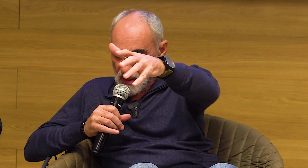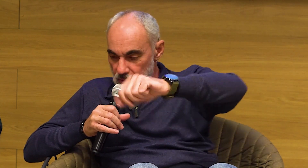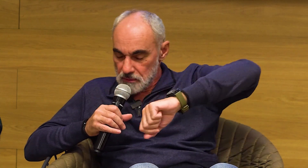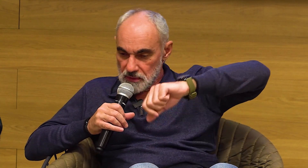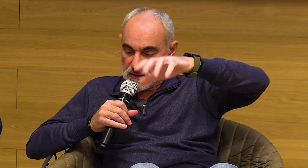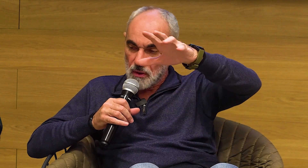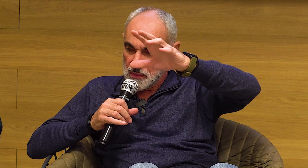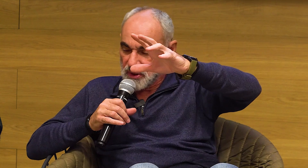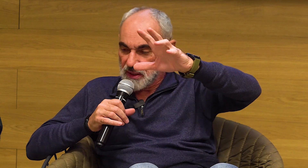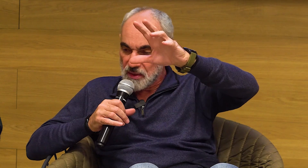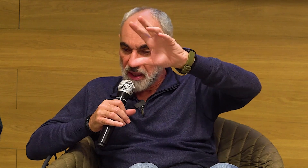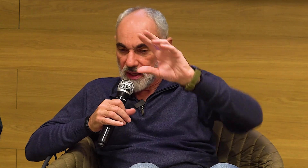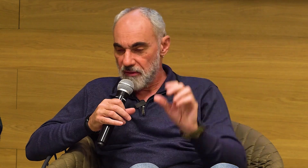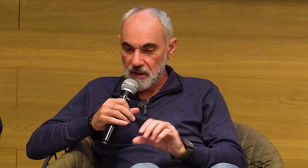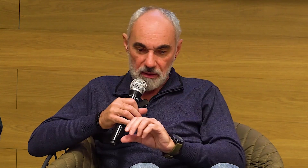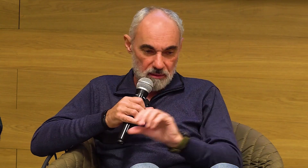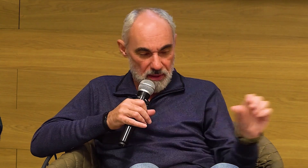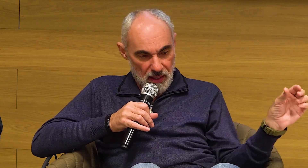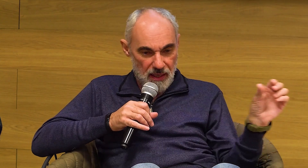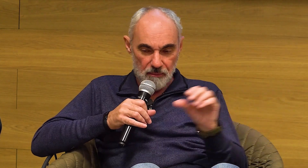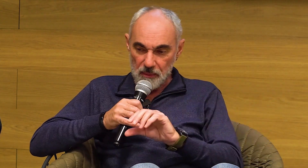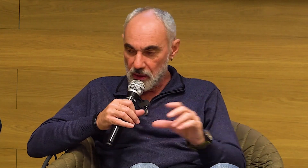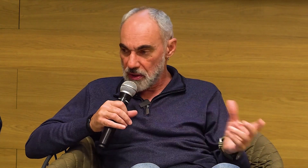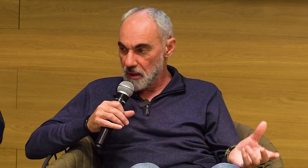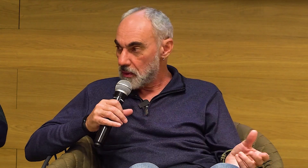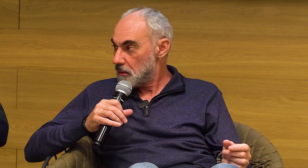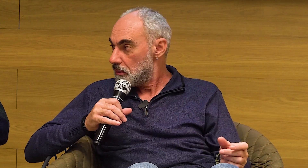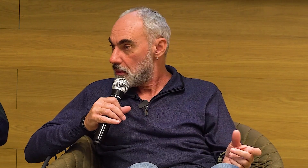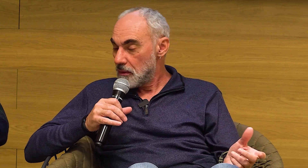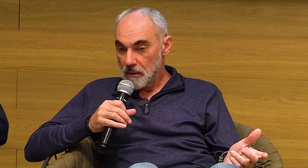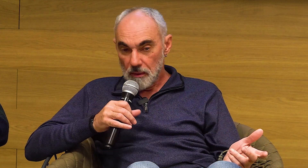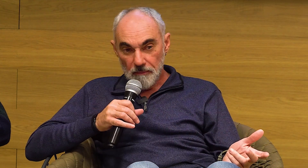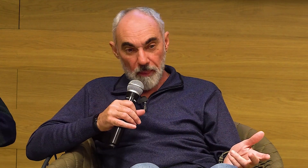dá para fazer uns slogans pro Dia das Mães, aí vem, mamãe, eu te amo.